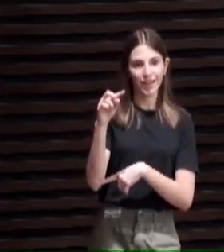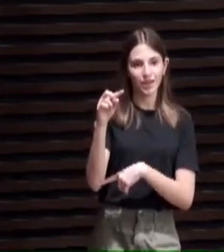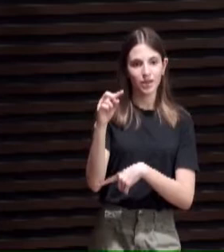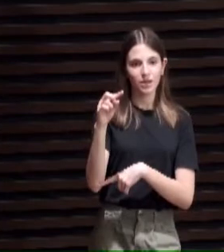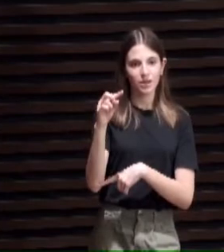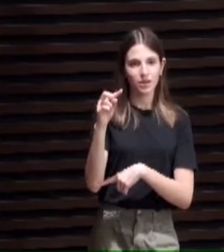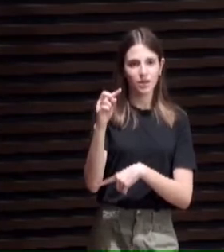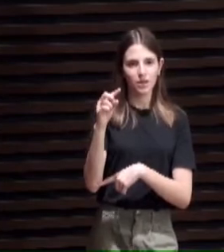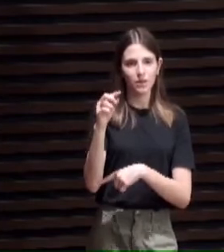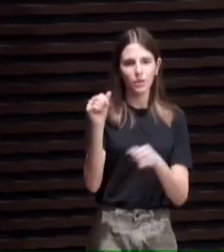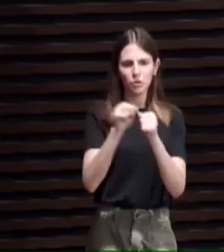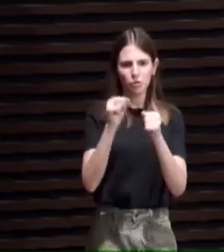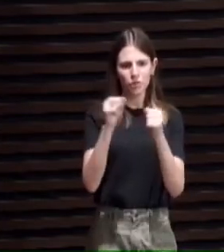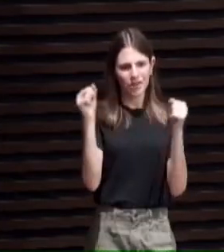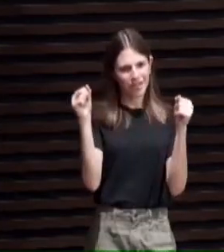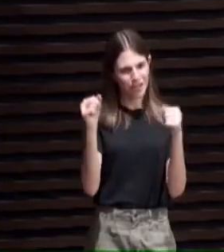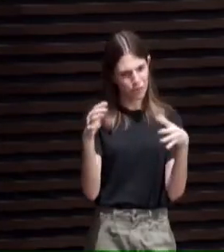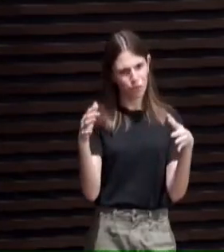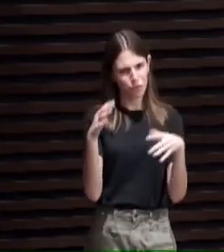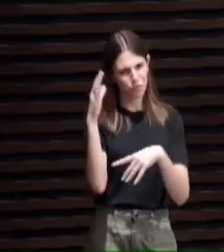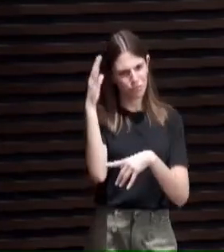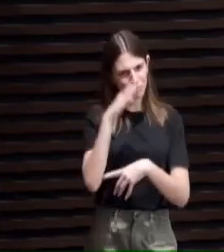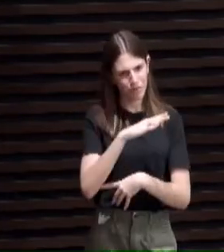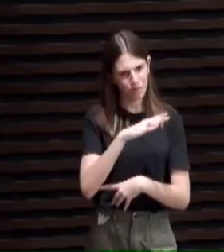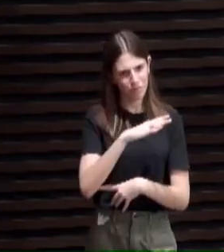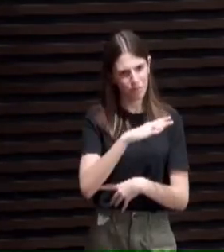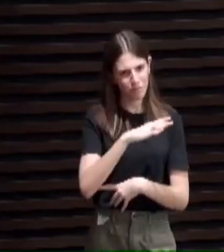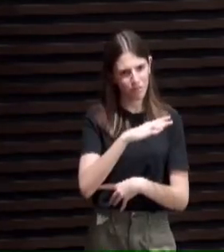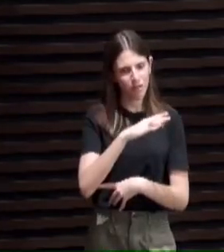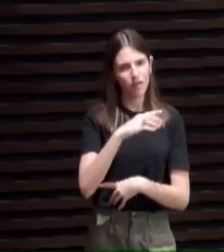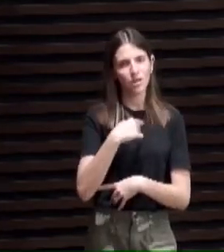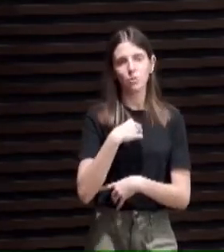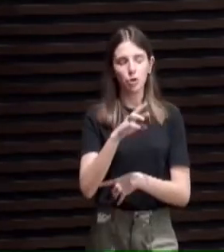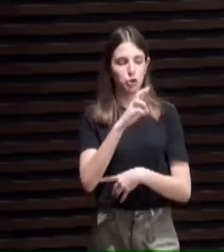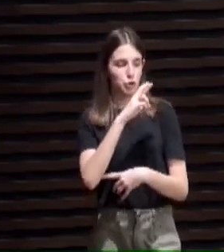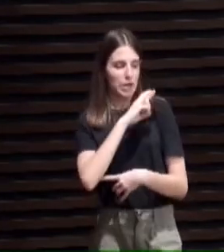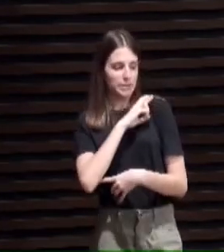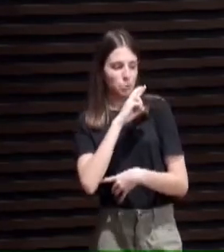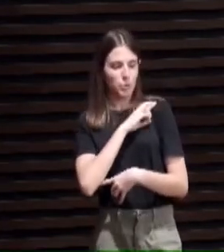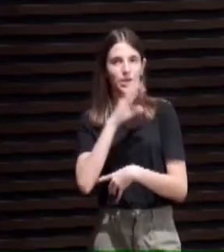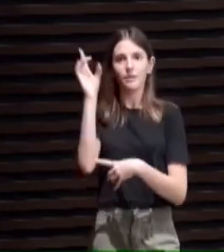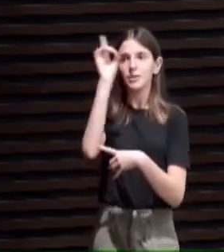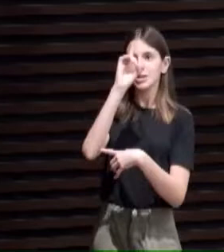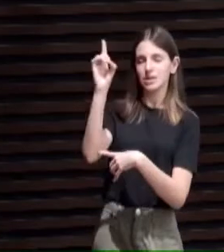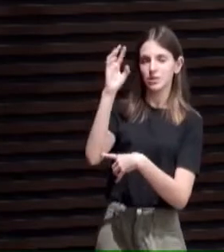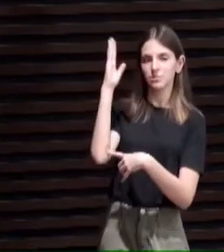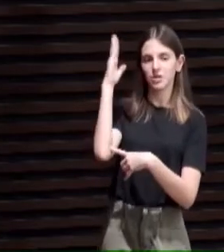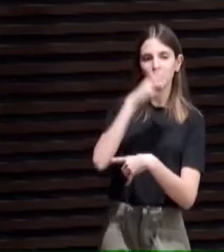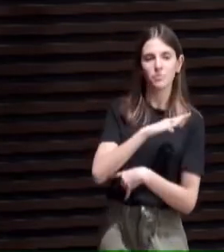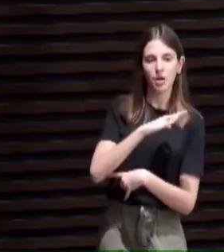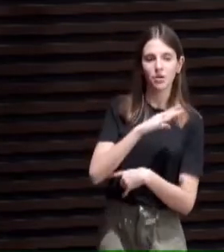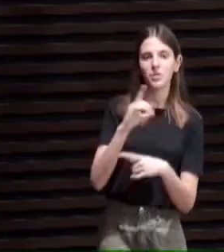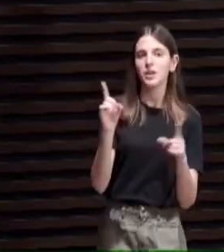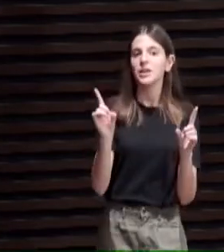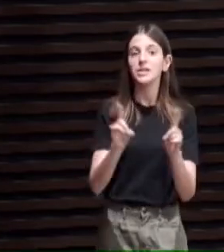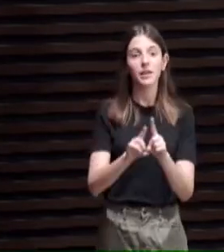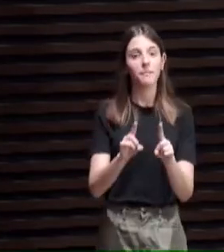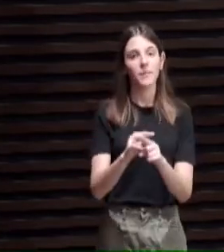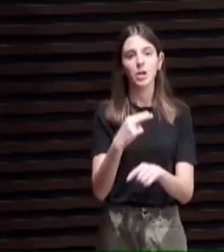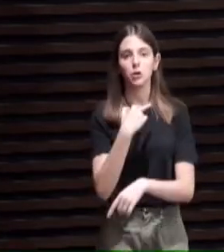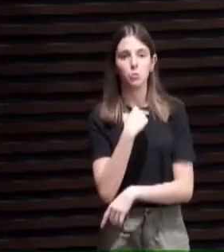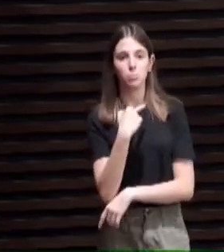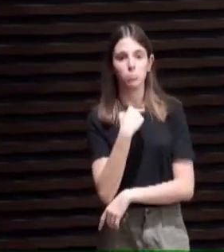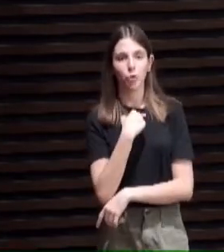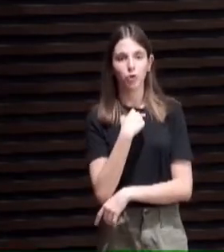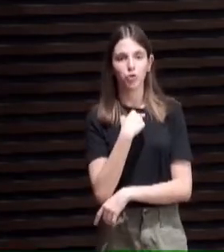mal, não posso responsabilizar Deus pelo mal e não posso tirar a responsabilidade do homem do mal